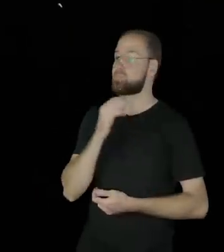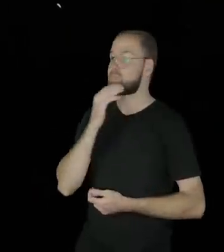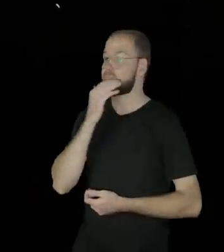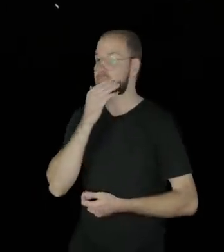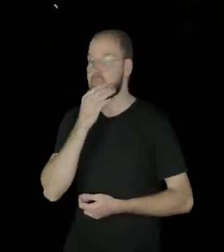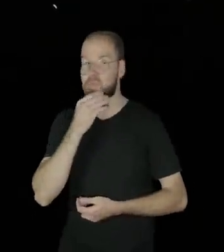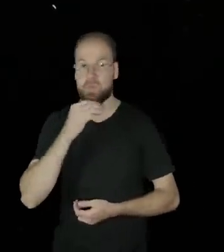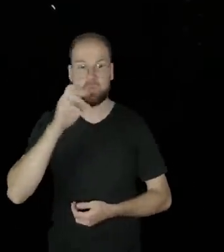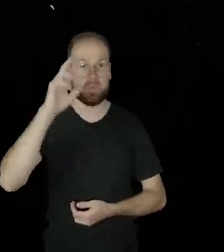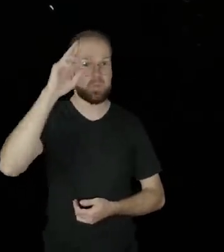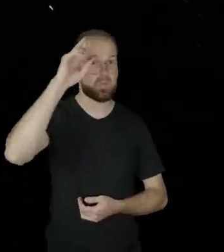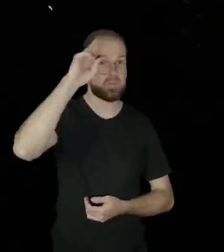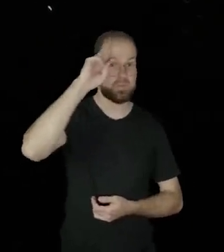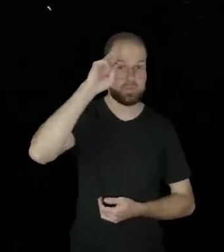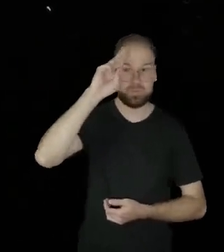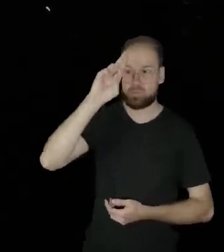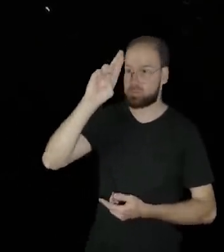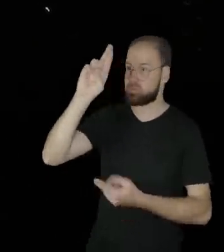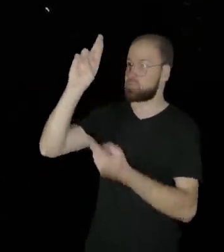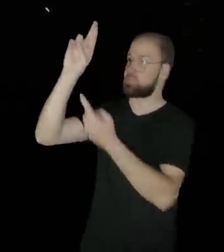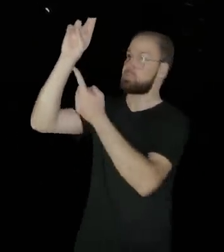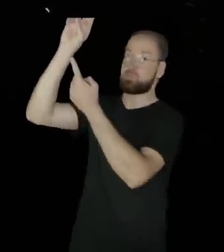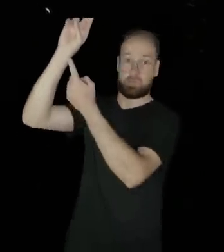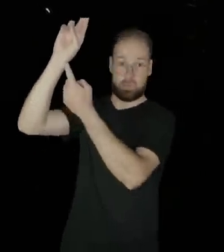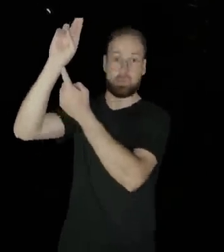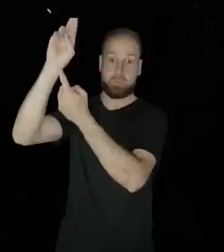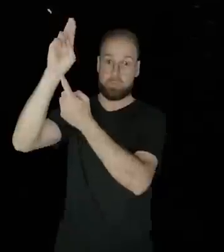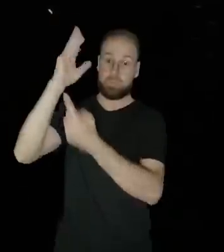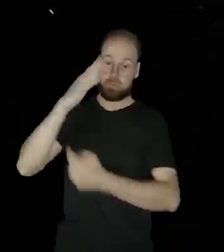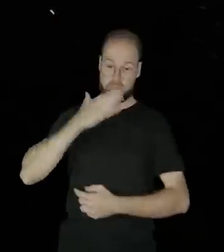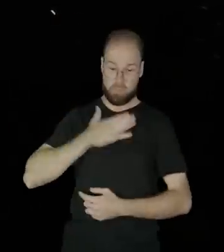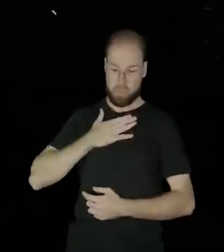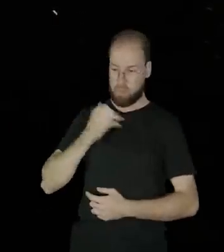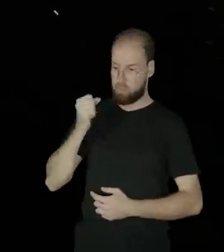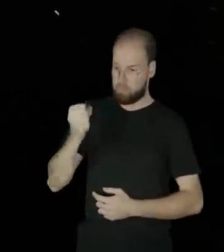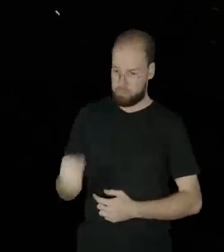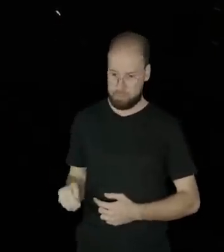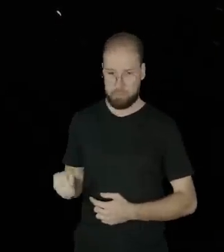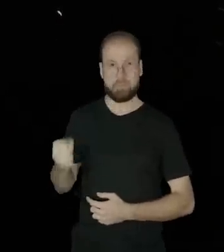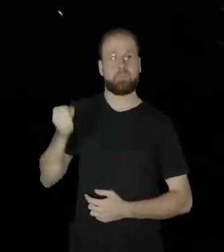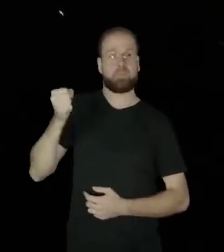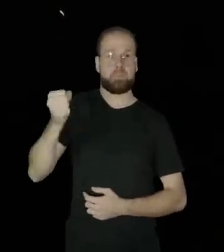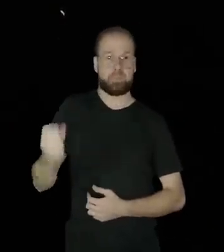Senhor é o meu posto,